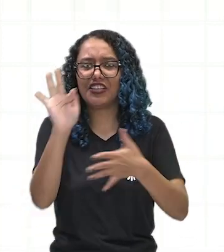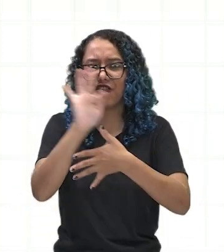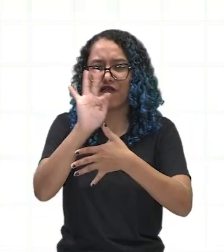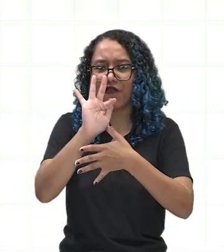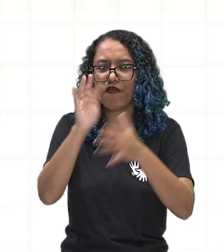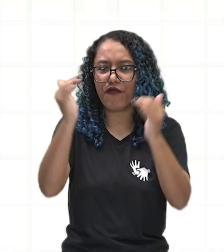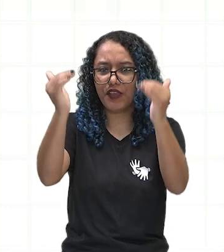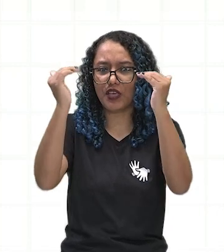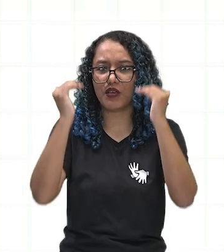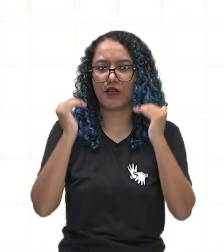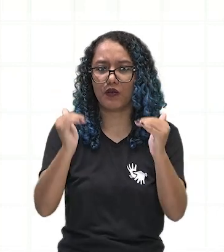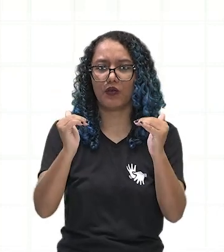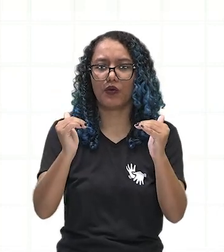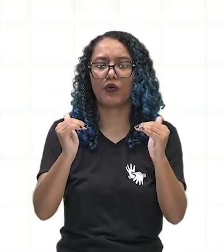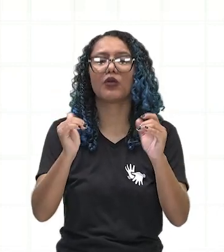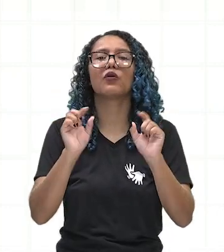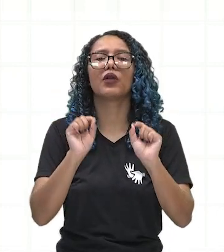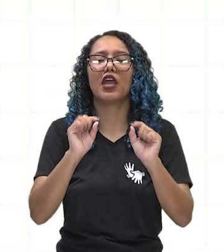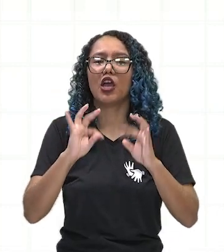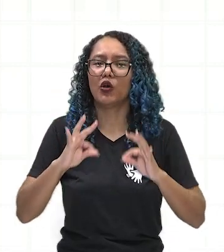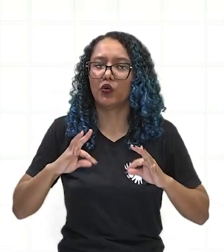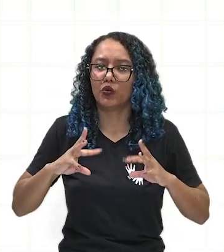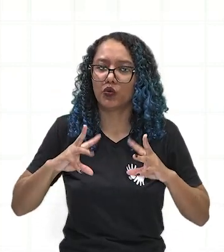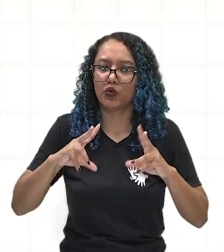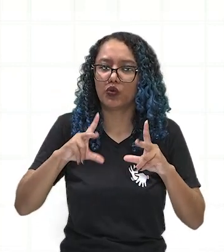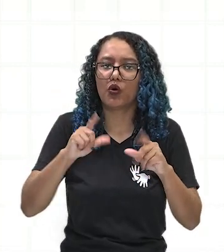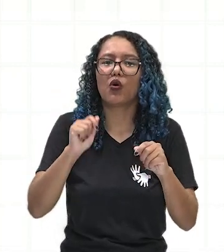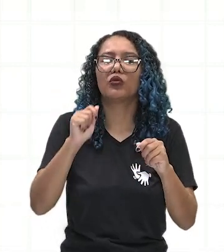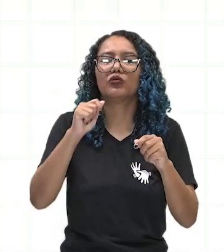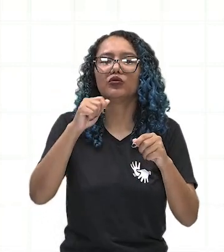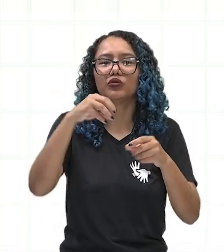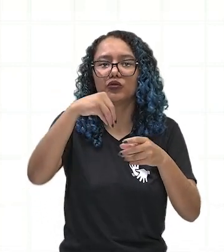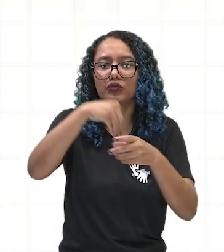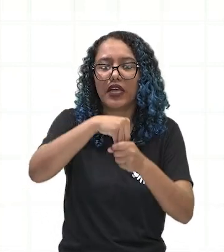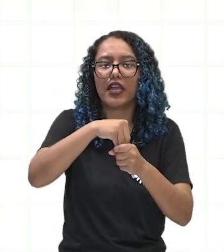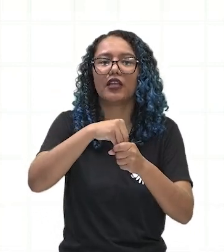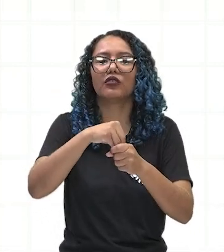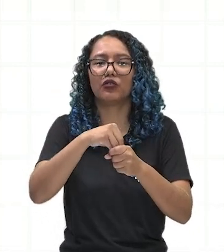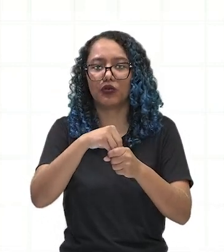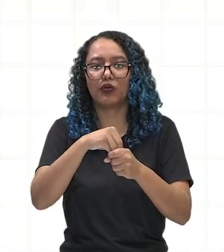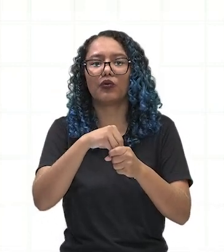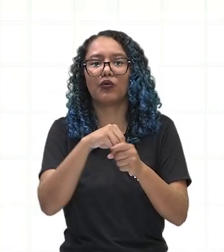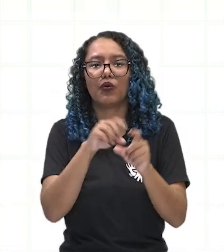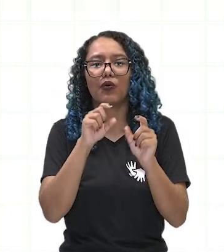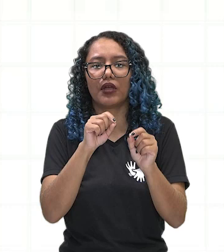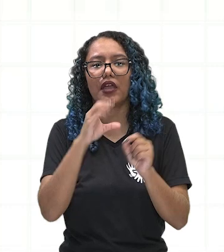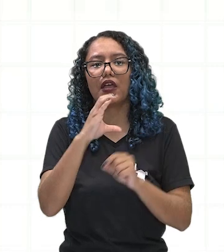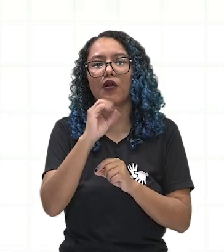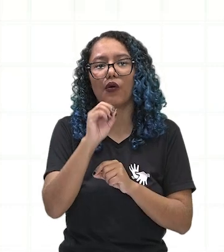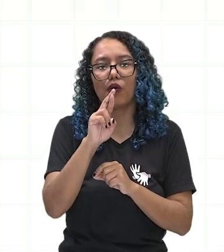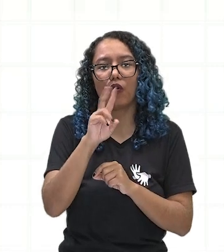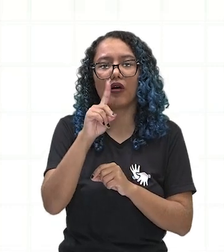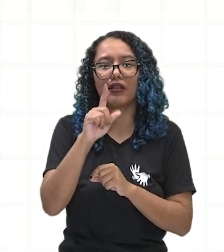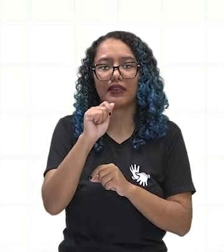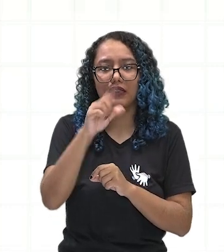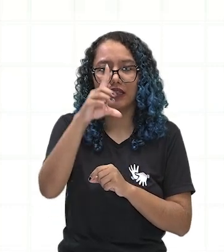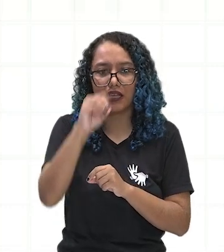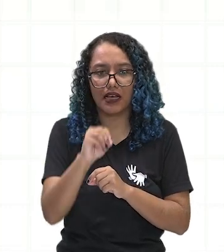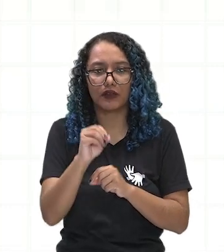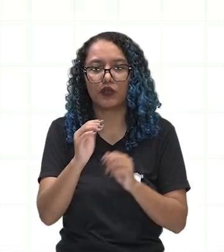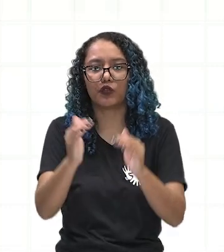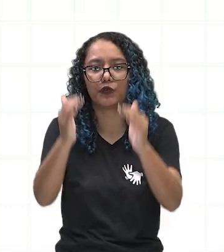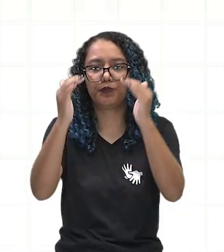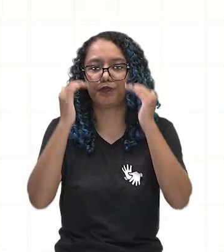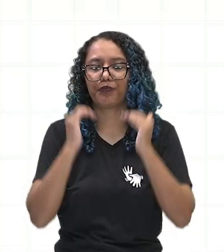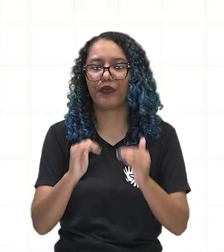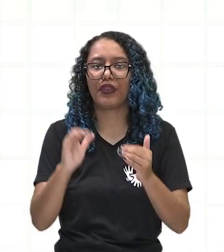filo, nós temos aí também que todos eles encontram-se no filo dos cordados. Quando a gente desce para a